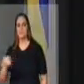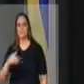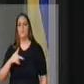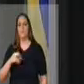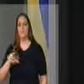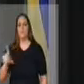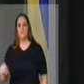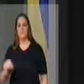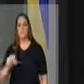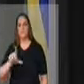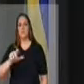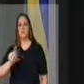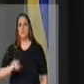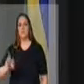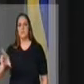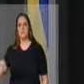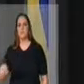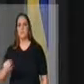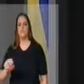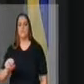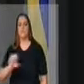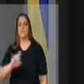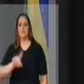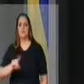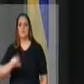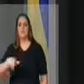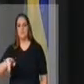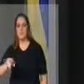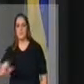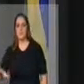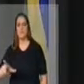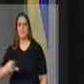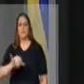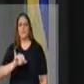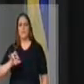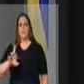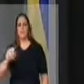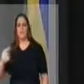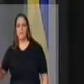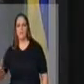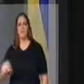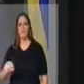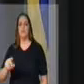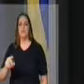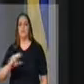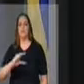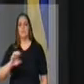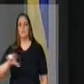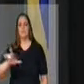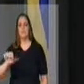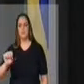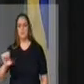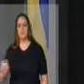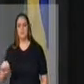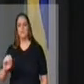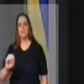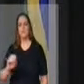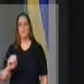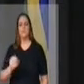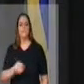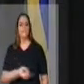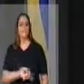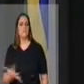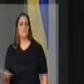Lima, Lázaro Botelho, companheiro Ezequiel, o Irã, que está aqui conosco, Celso Maldaner,